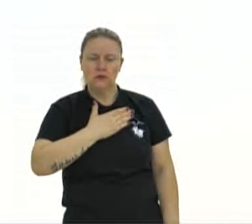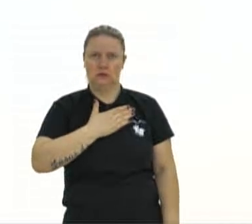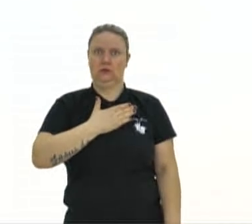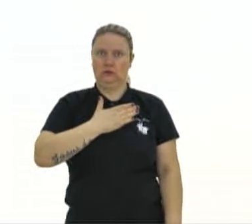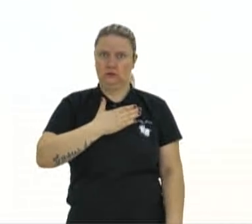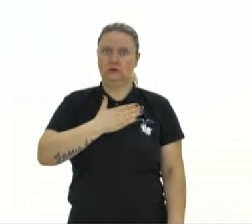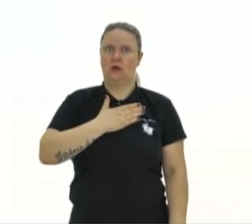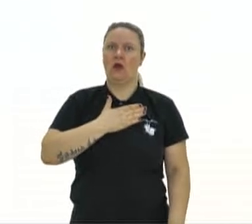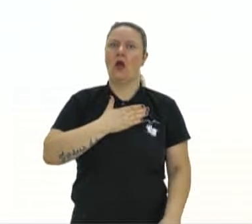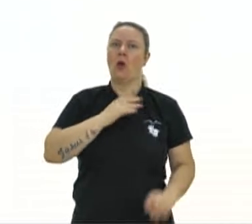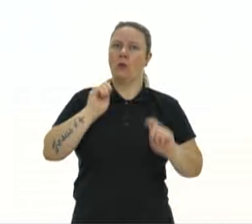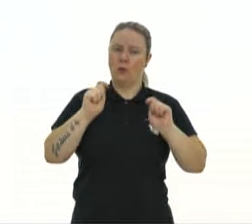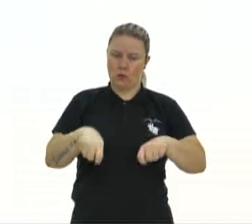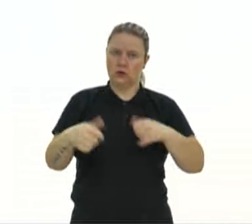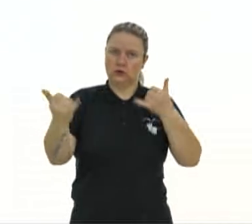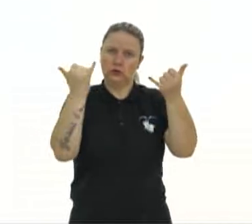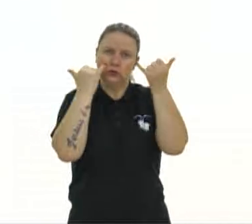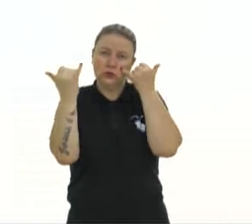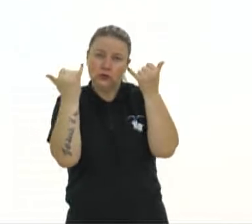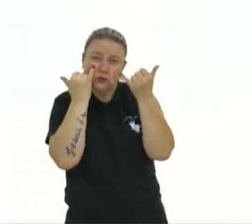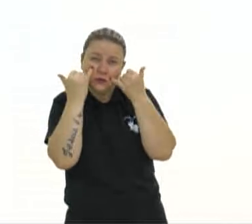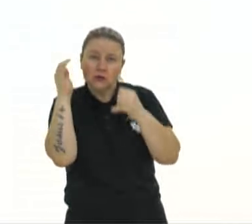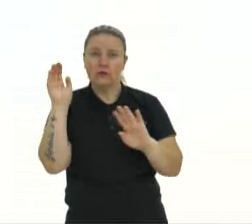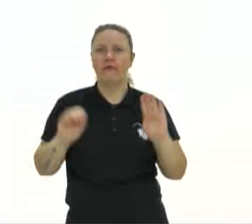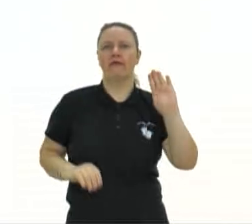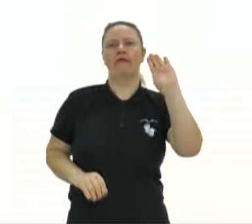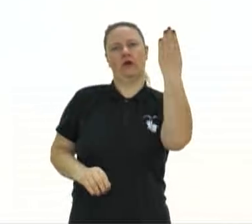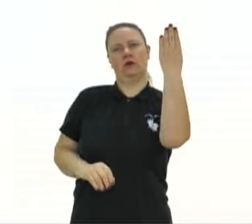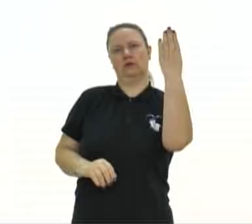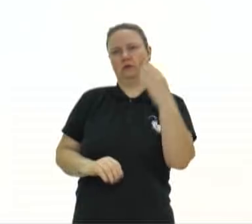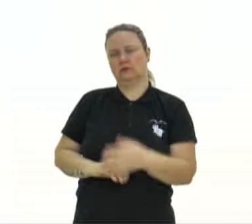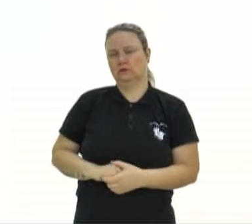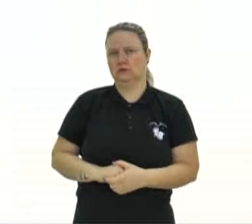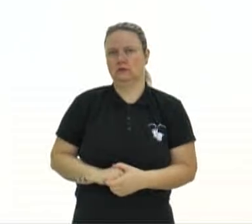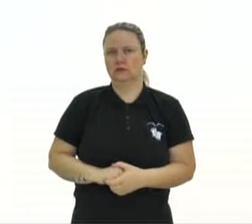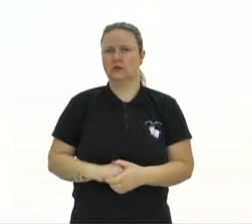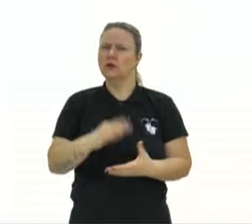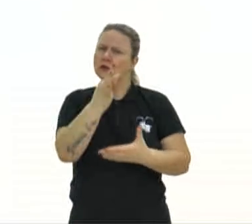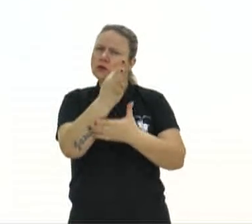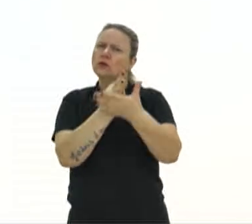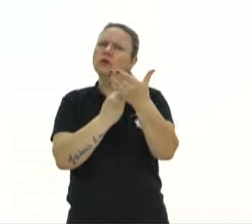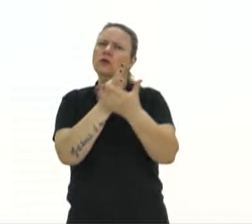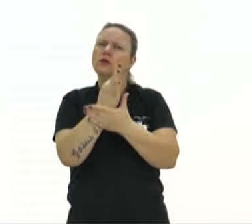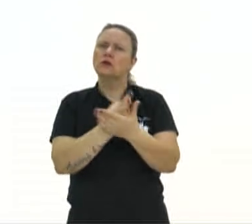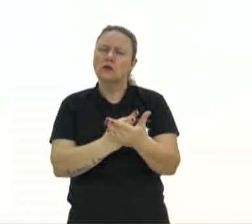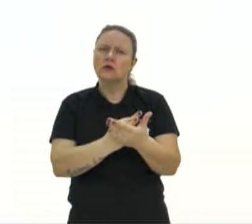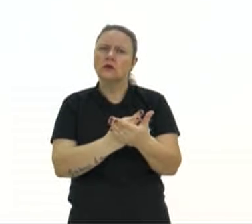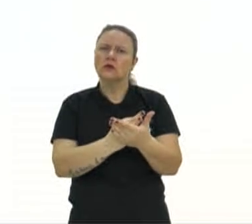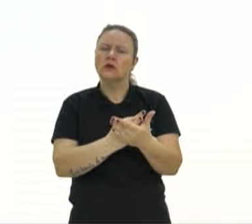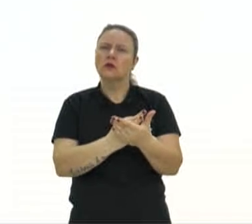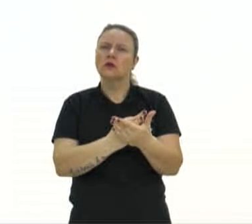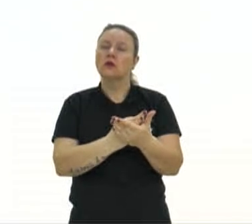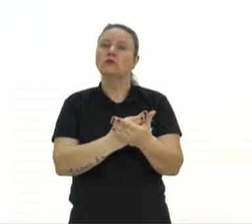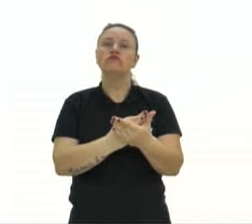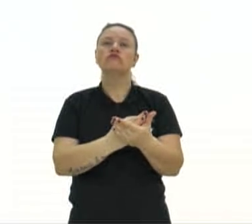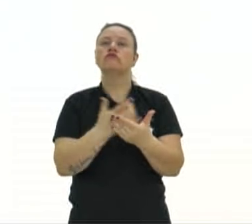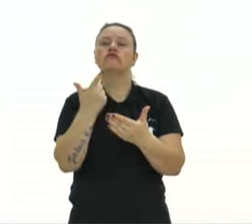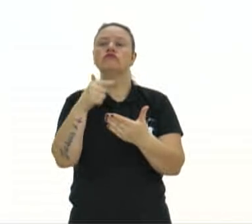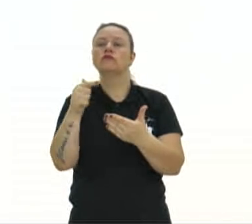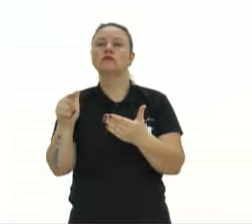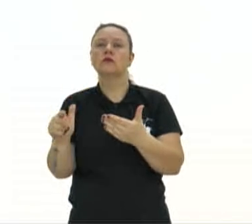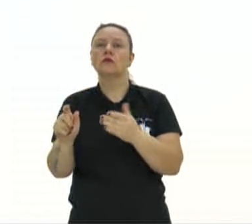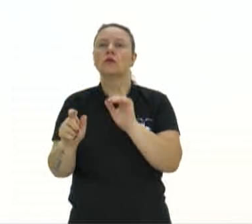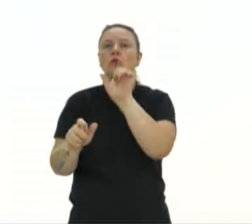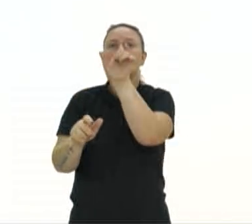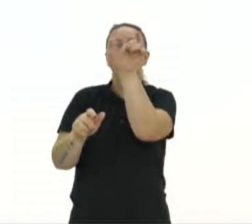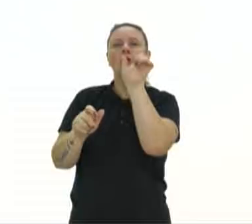a notícia seja falsa. Se você reparou, no texto nós não tínhamos, na notícia, não tínhamos